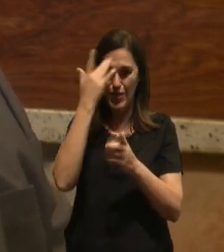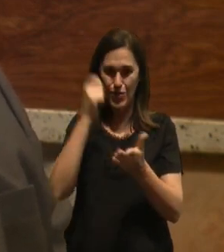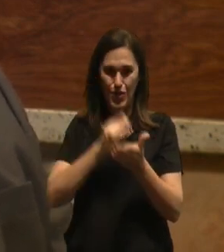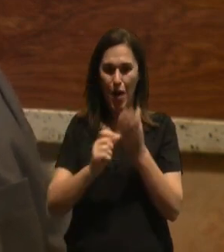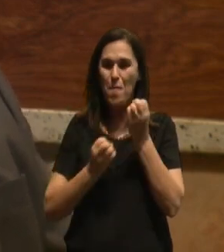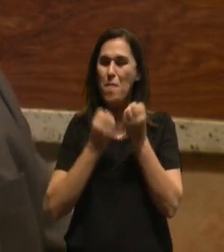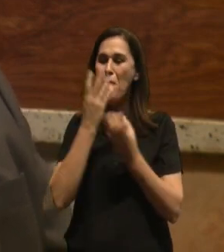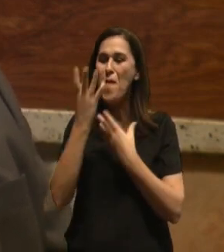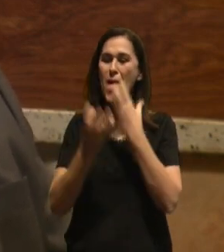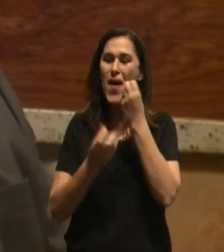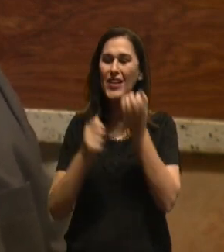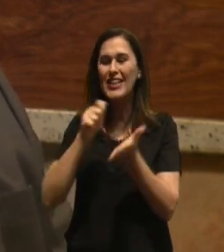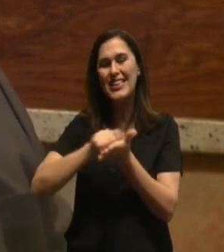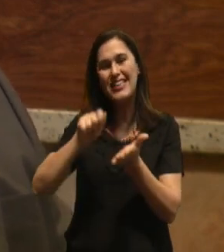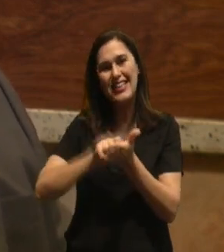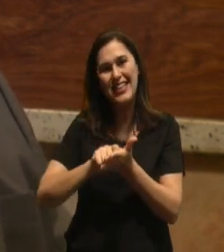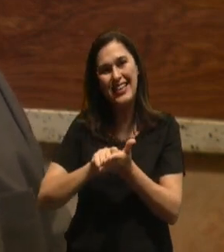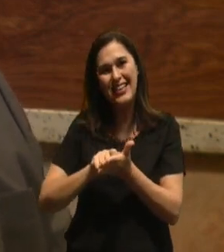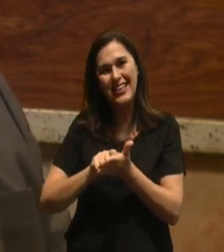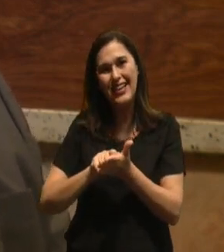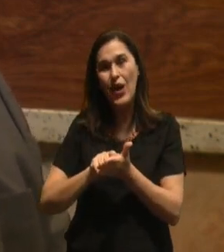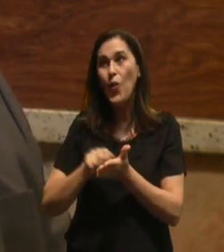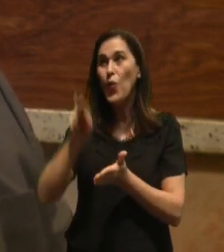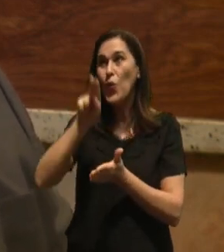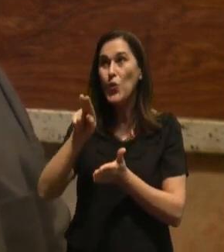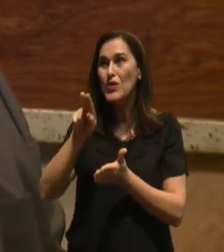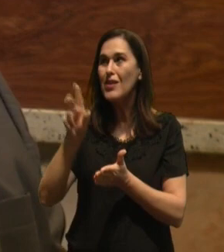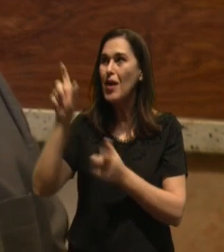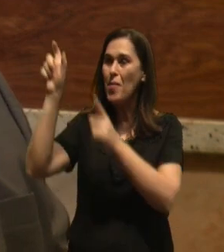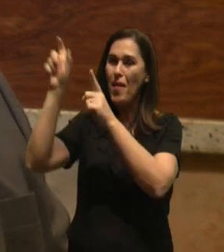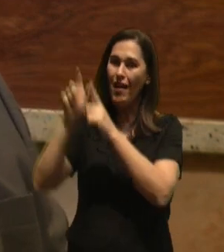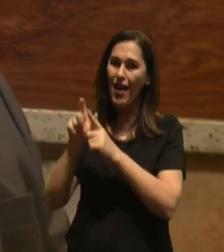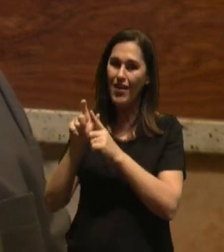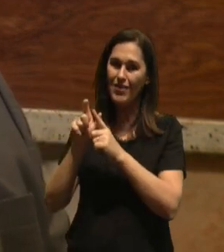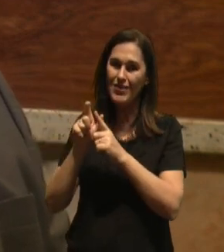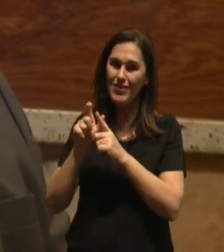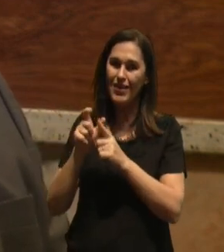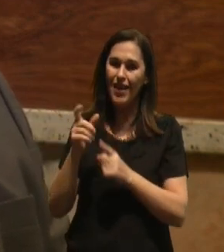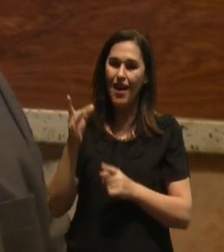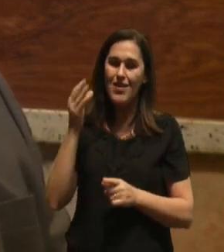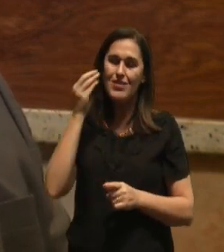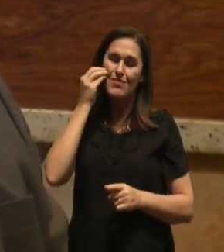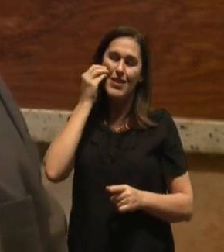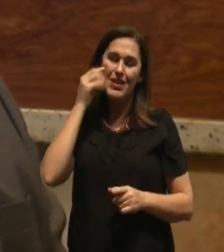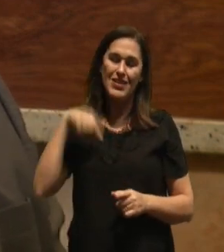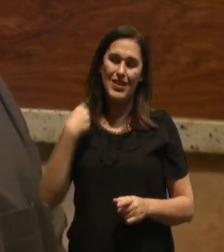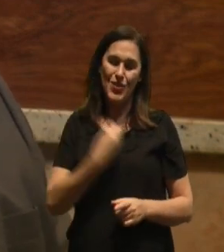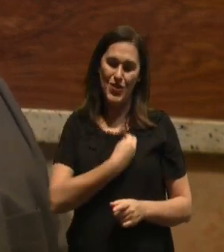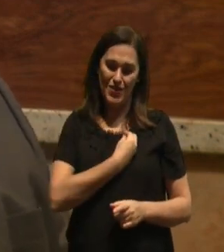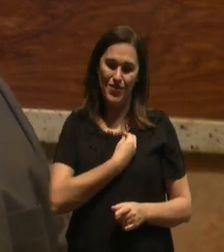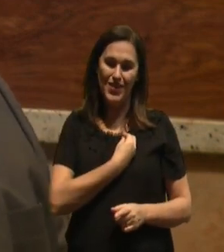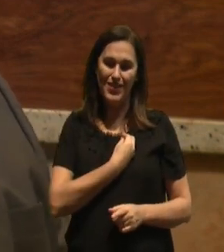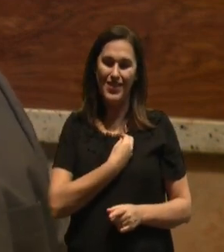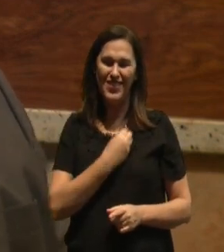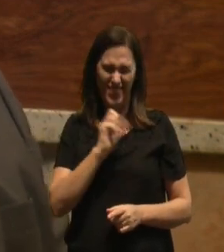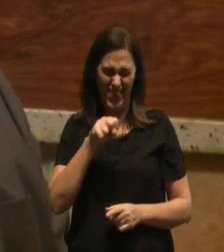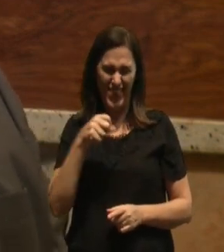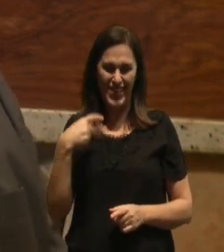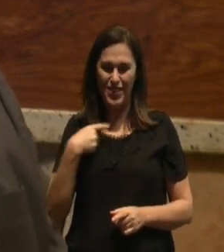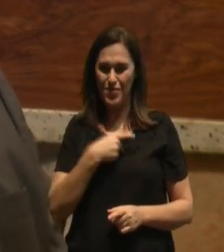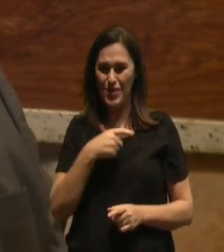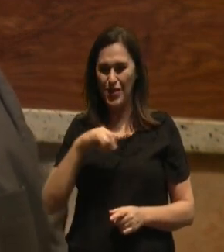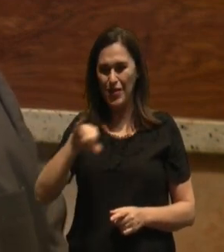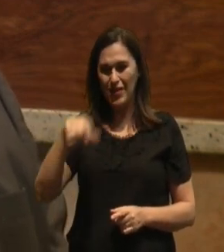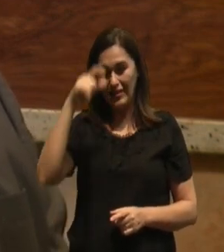poeta, unindo-se à palavra de Deus e sendo aplicada à experiência da nossa vida. Não é isso, pastor Jair? Toma